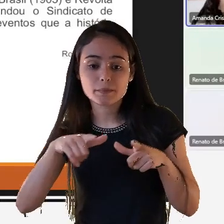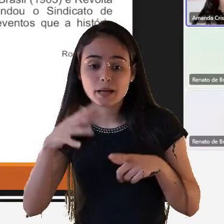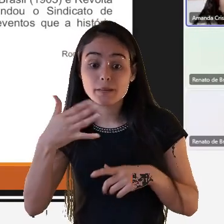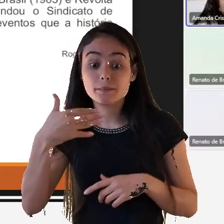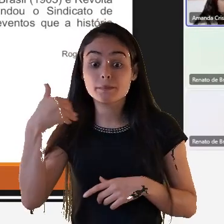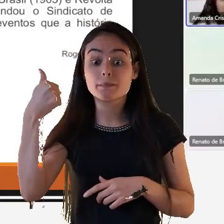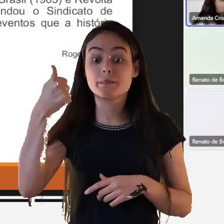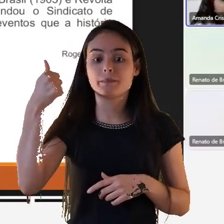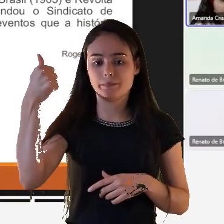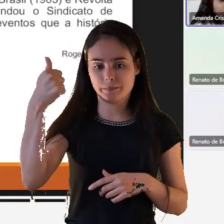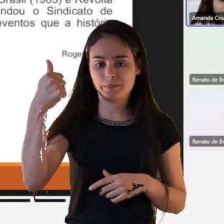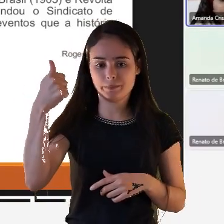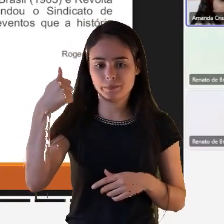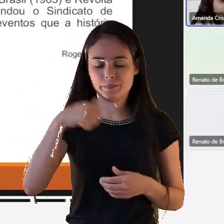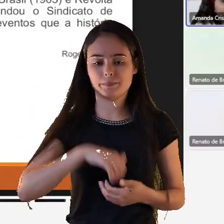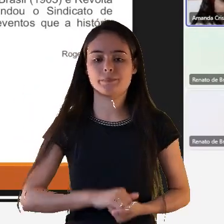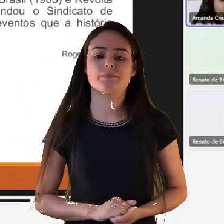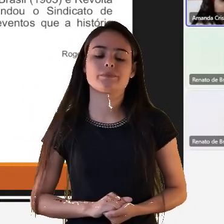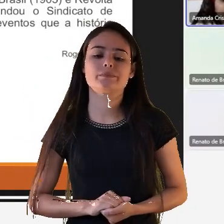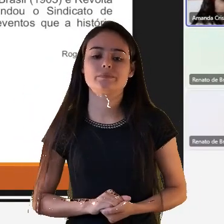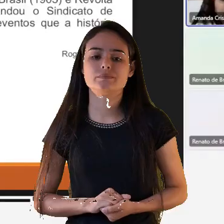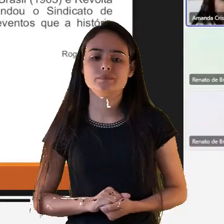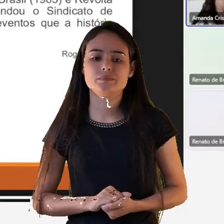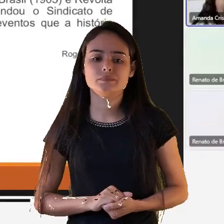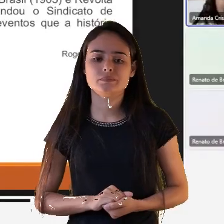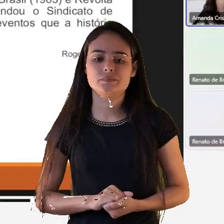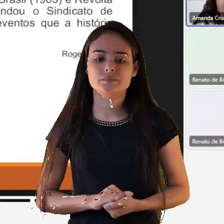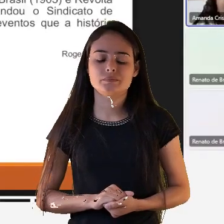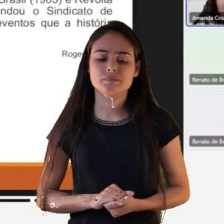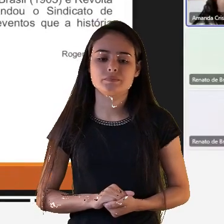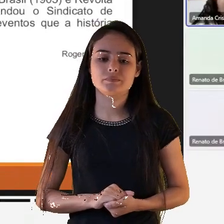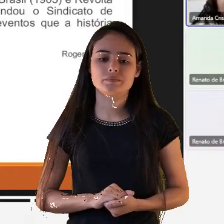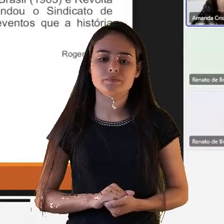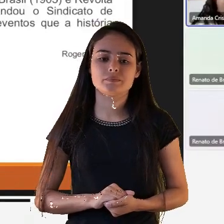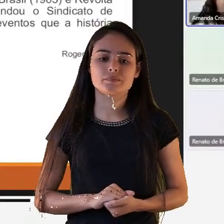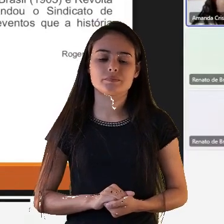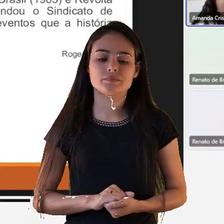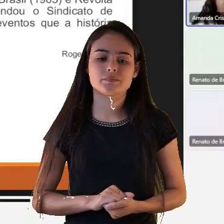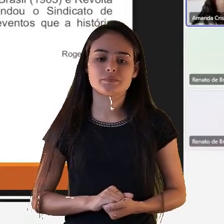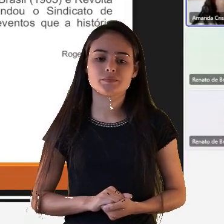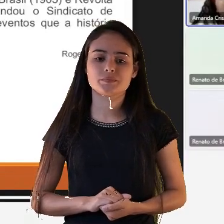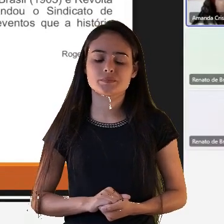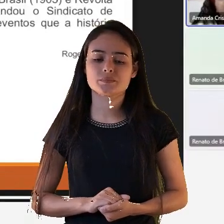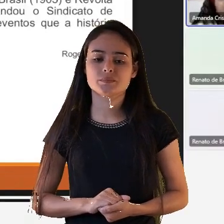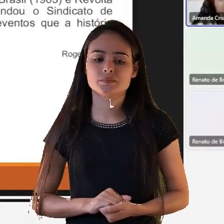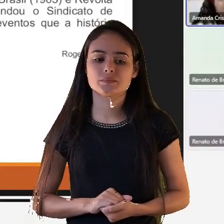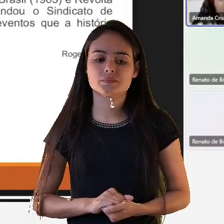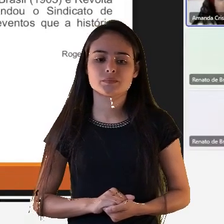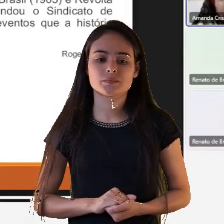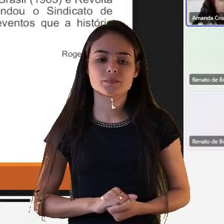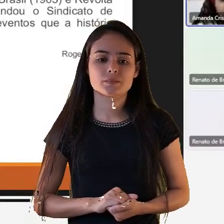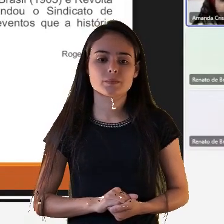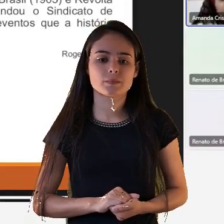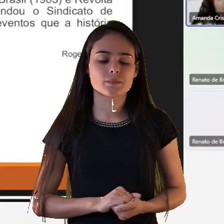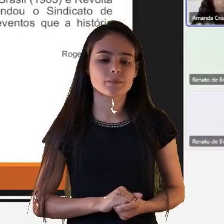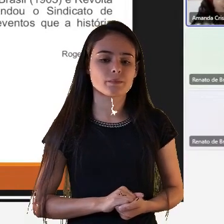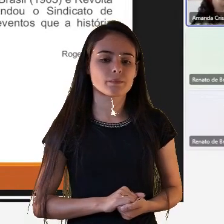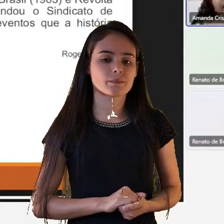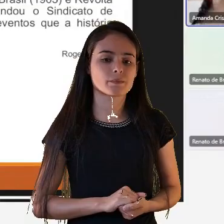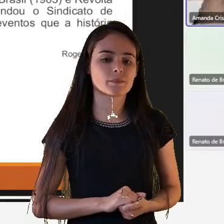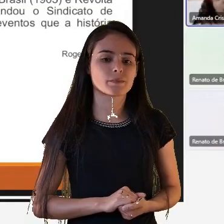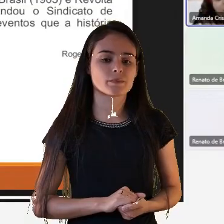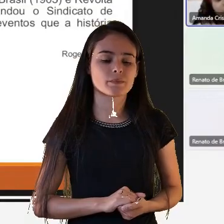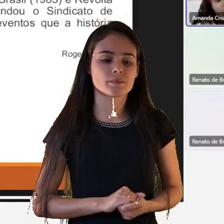que não tinham conseguido acessar, né? E aí, nesse processo